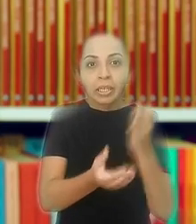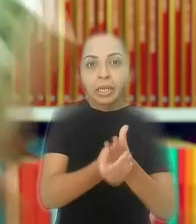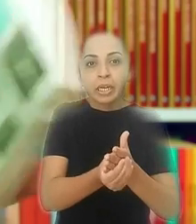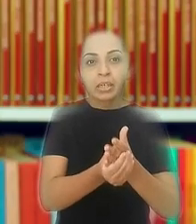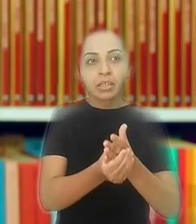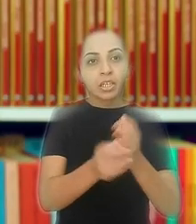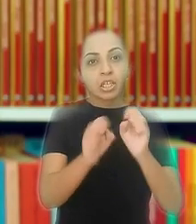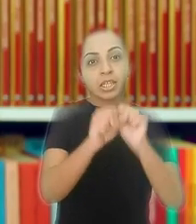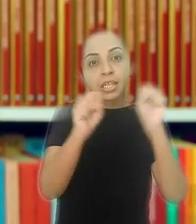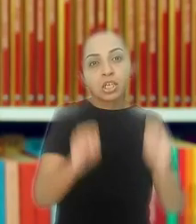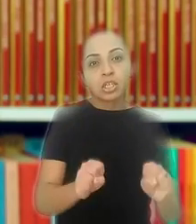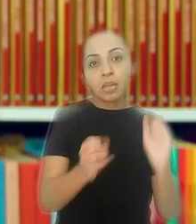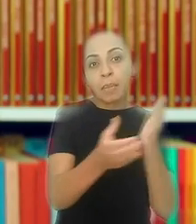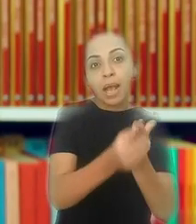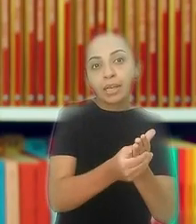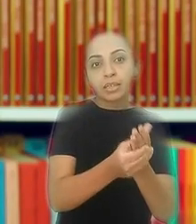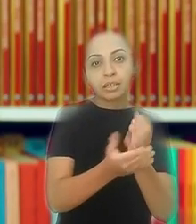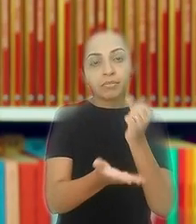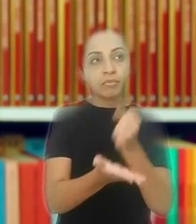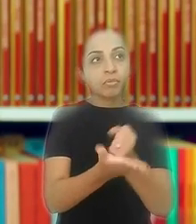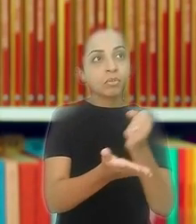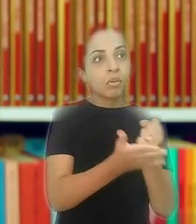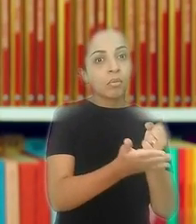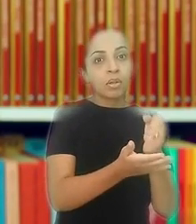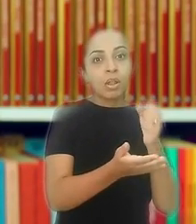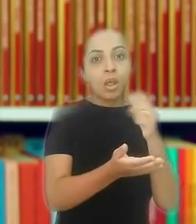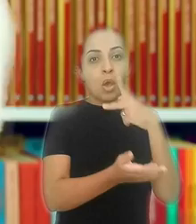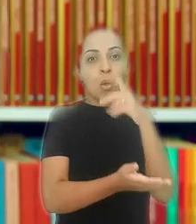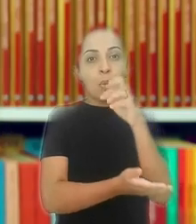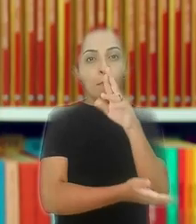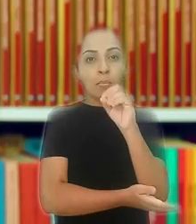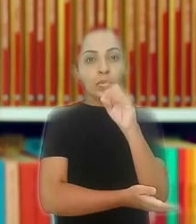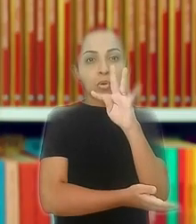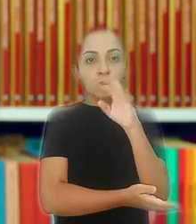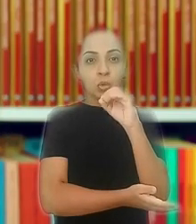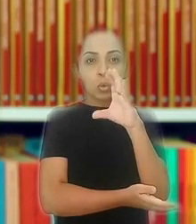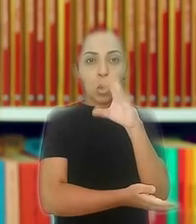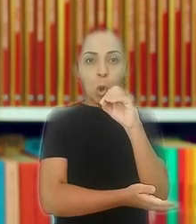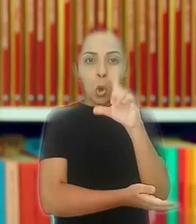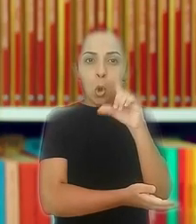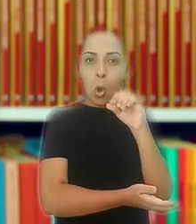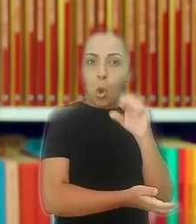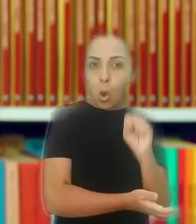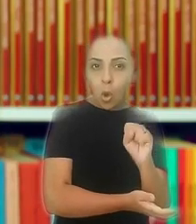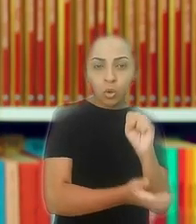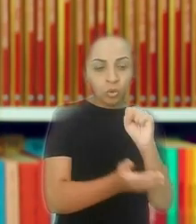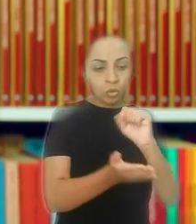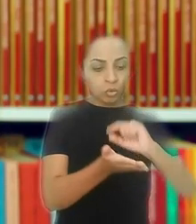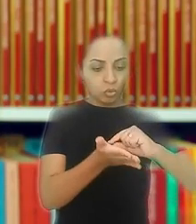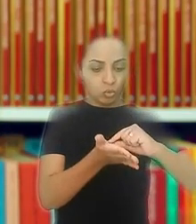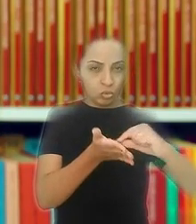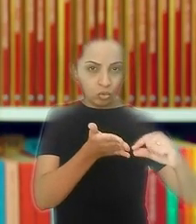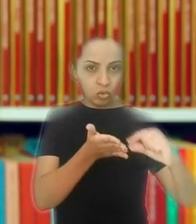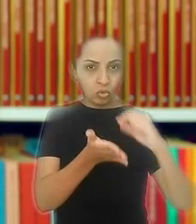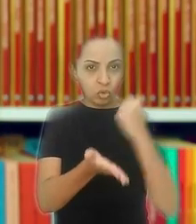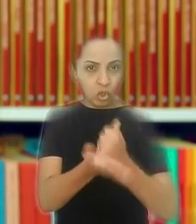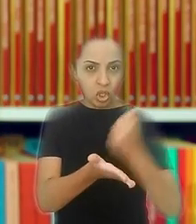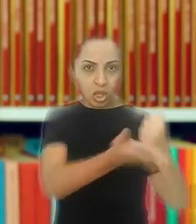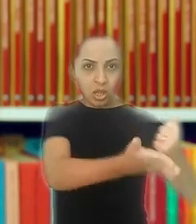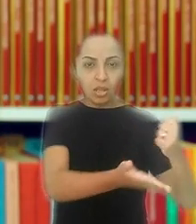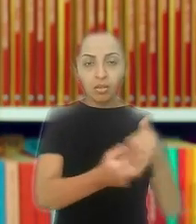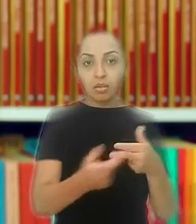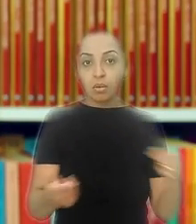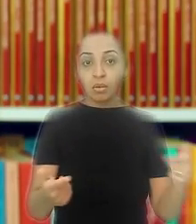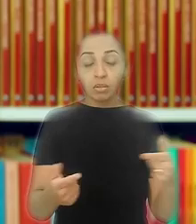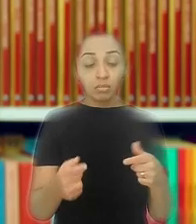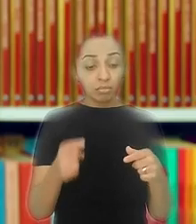sistemas de arquivos documentos protocolos documentais ou não achava que fosse me surpreender